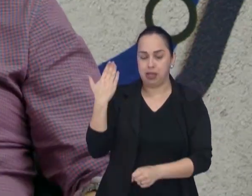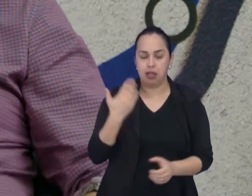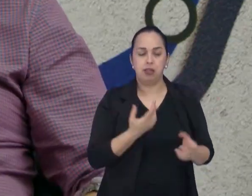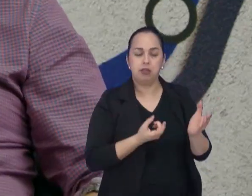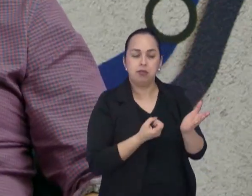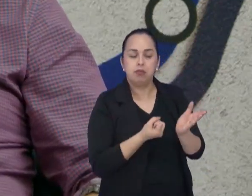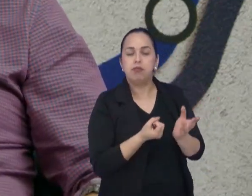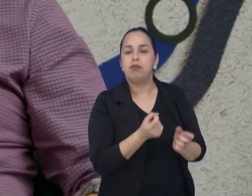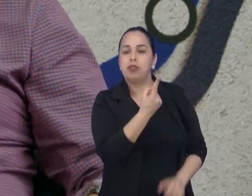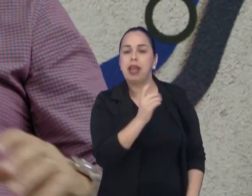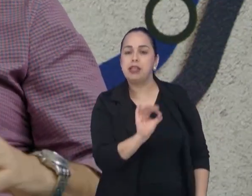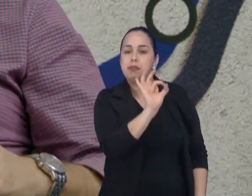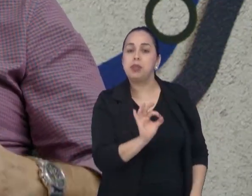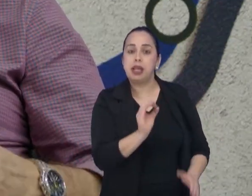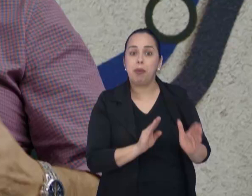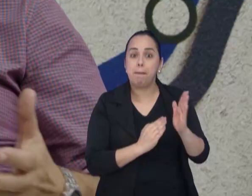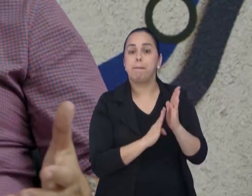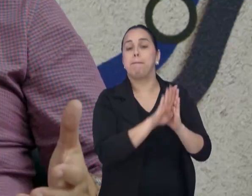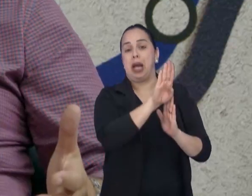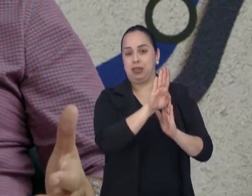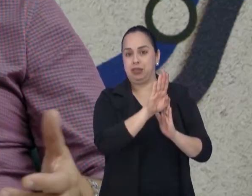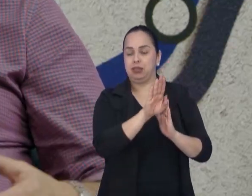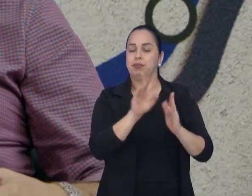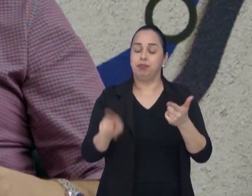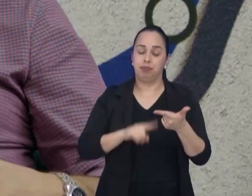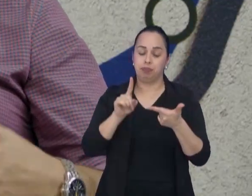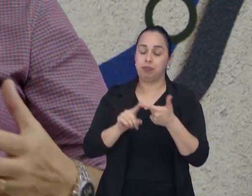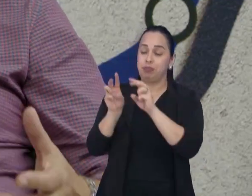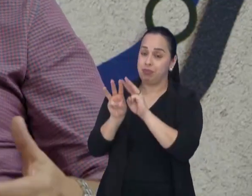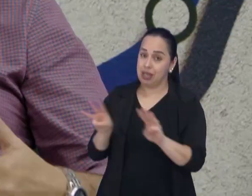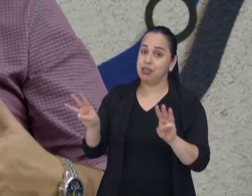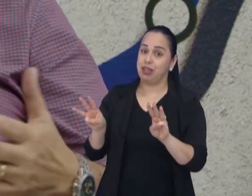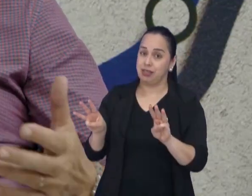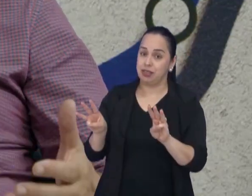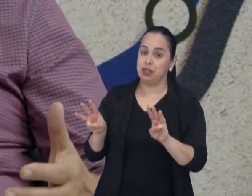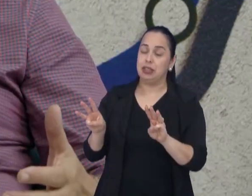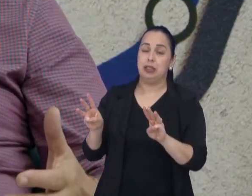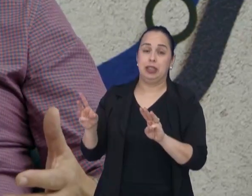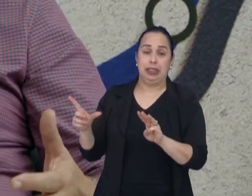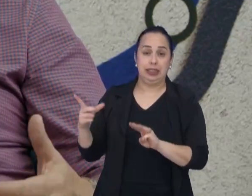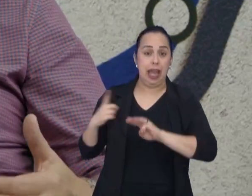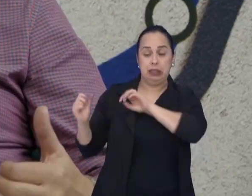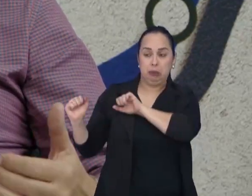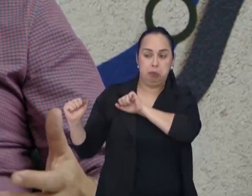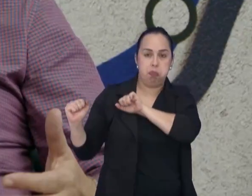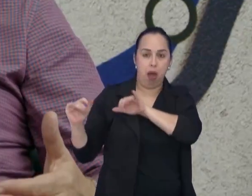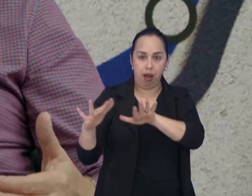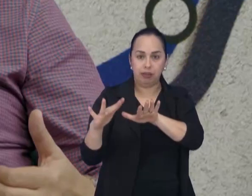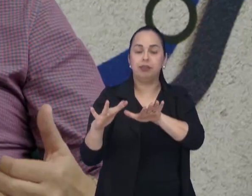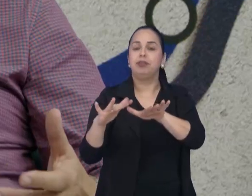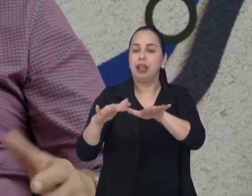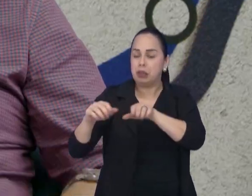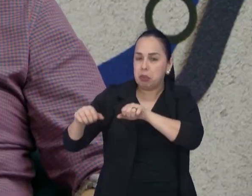tipo de produto, né? Segundo ponto, o comércio eletrônico. O comércio eletrônico tem invadido demais o comércio de rua,